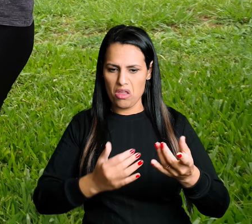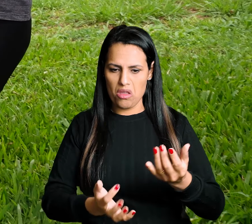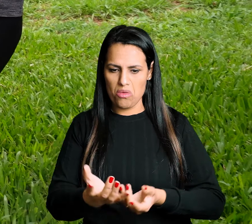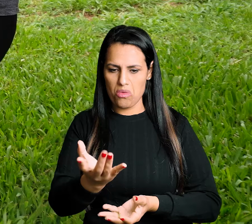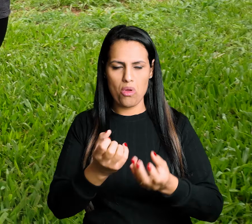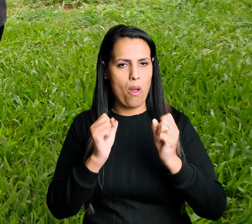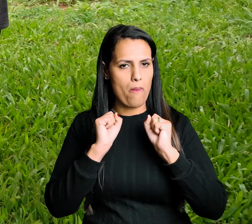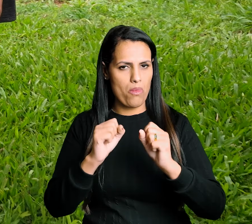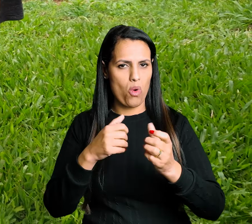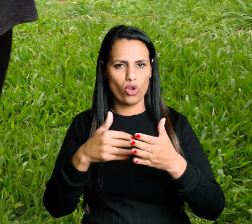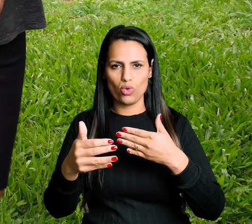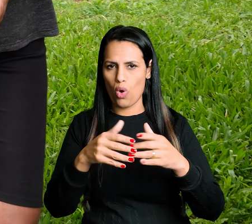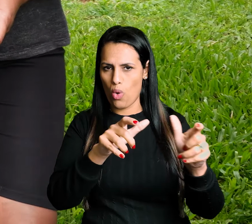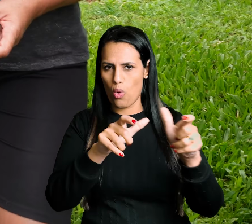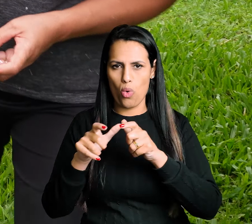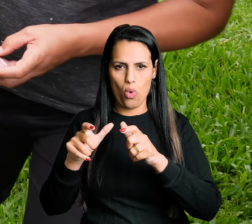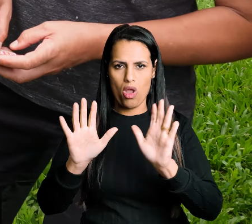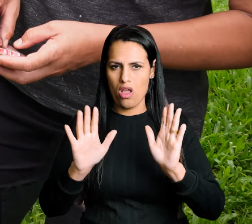ser assado...